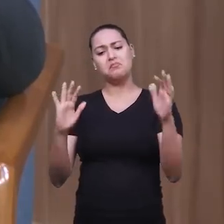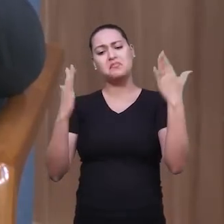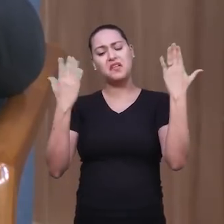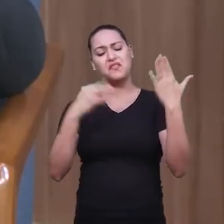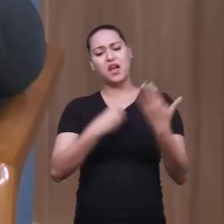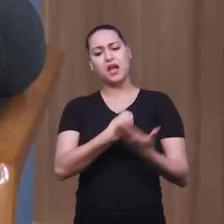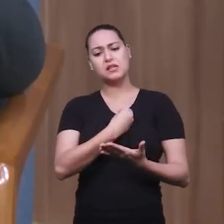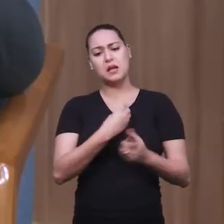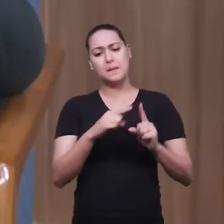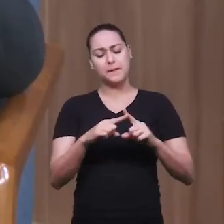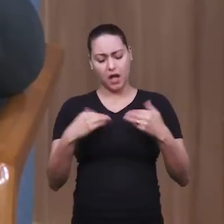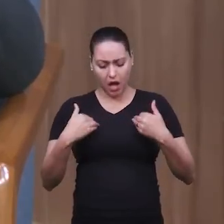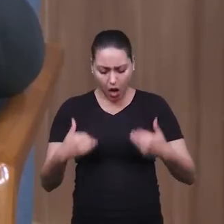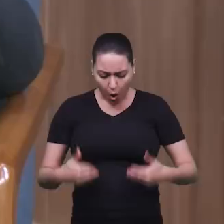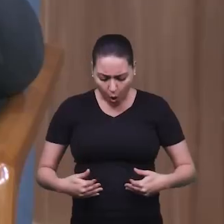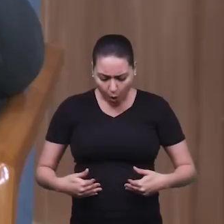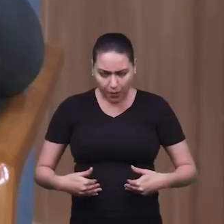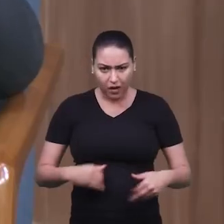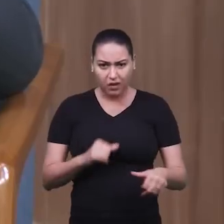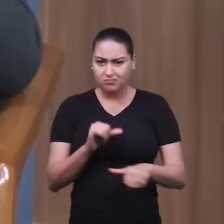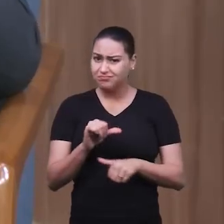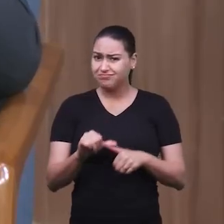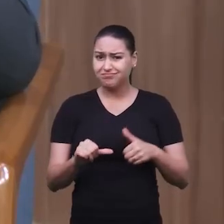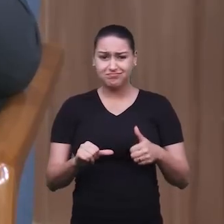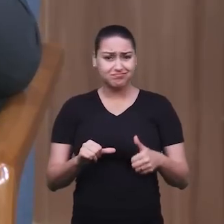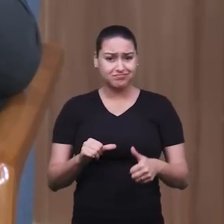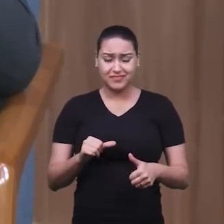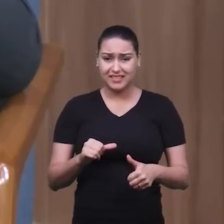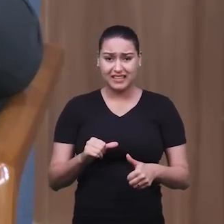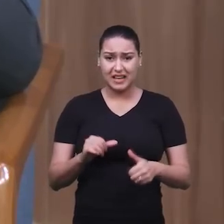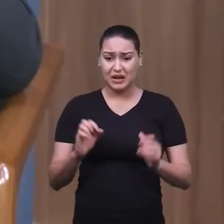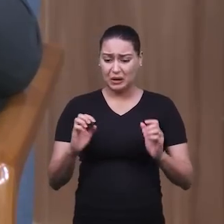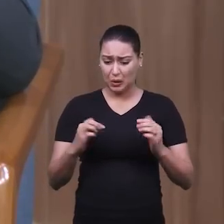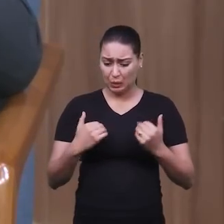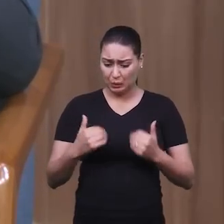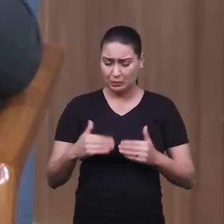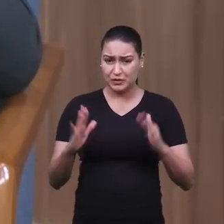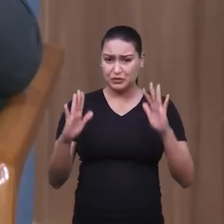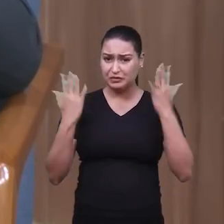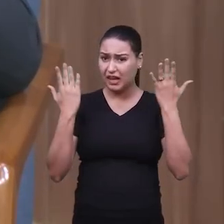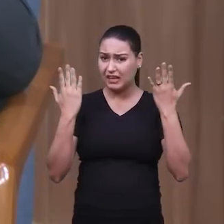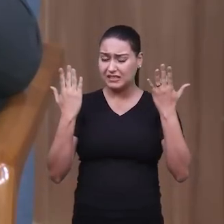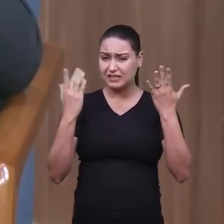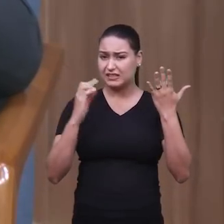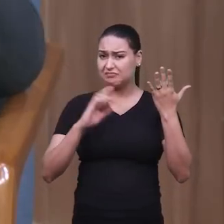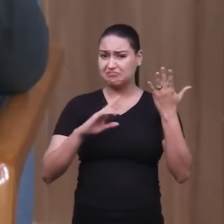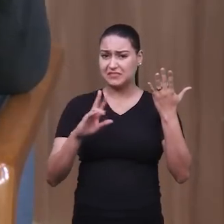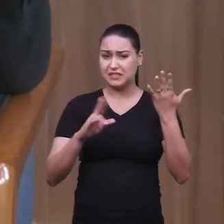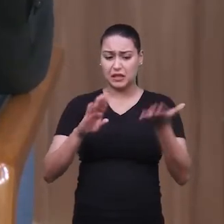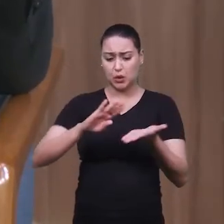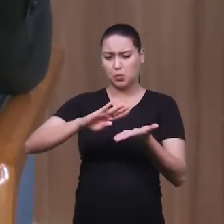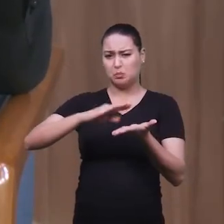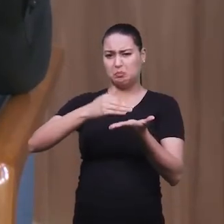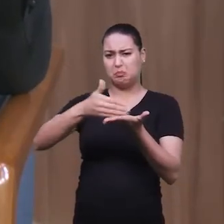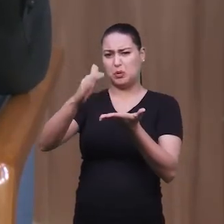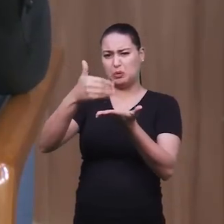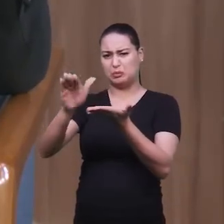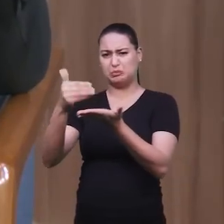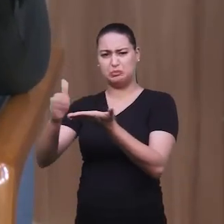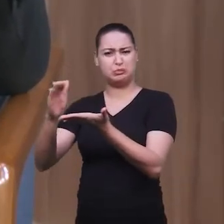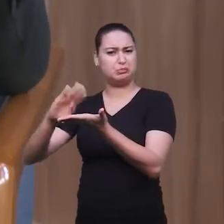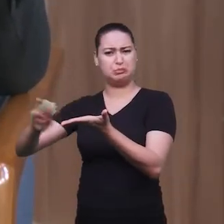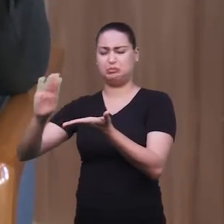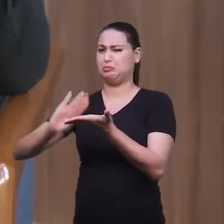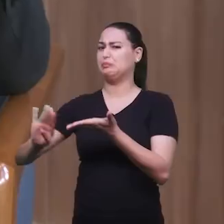não estava vestida com vestes nupciais. Essa pessoa foi colocada para fora da festa